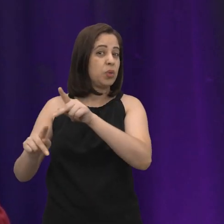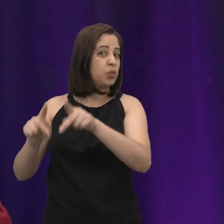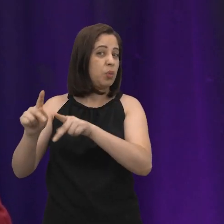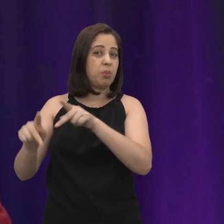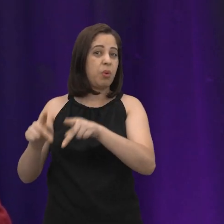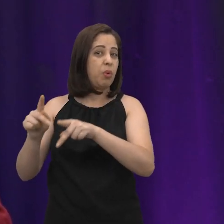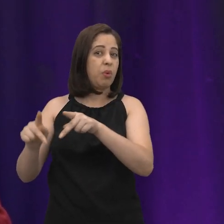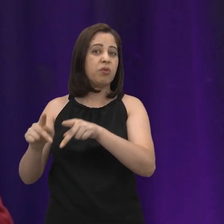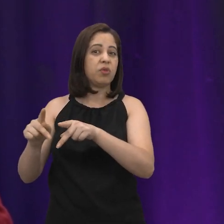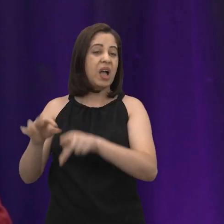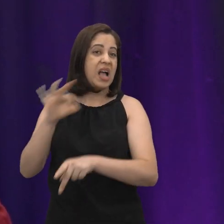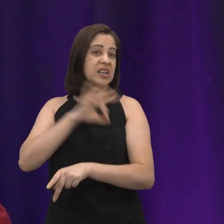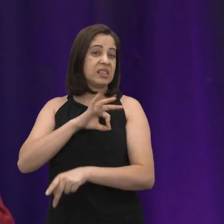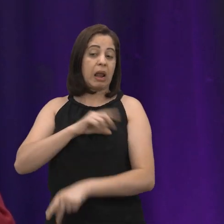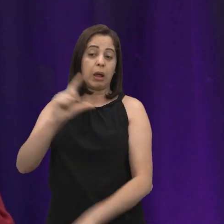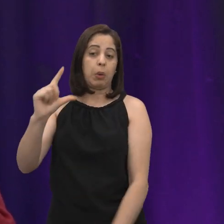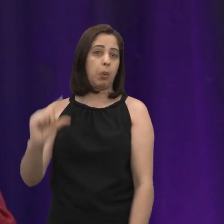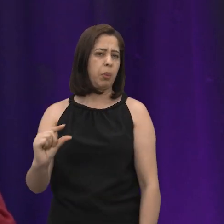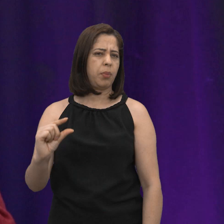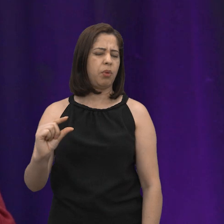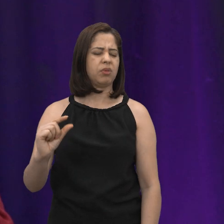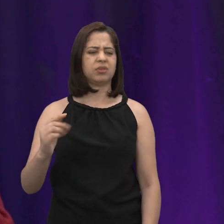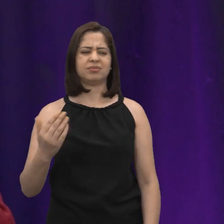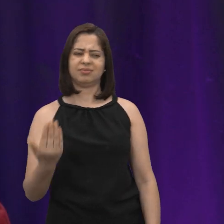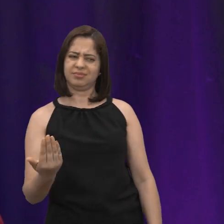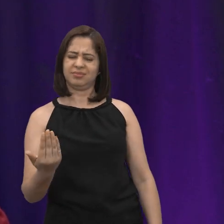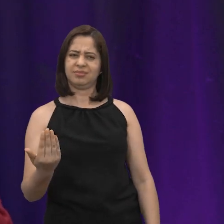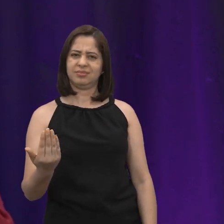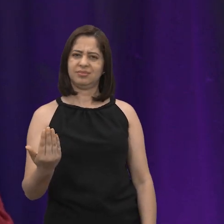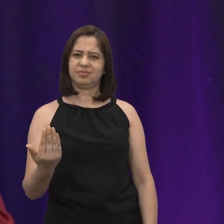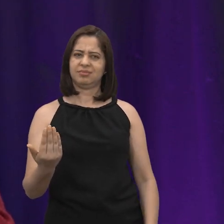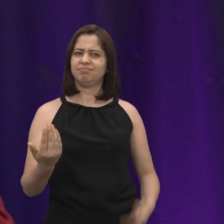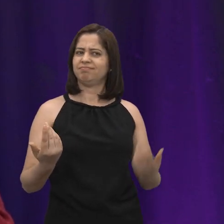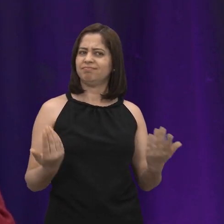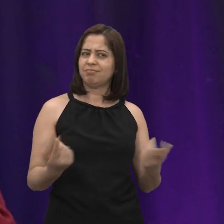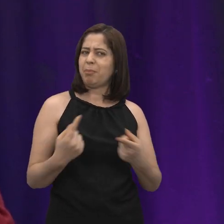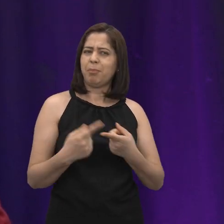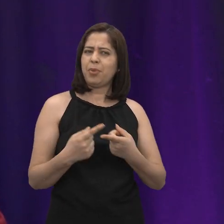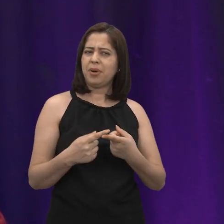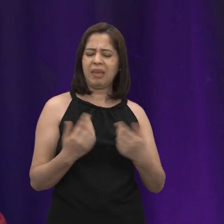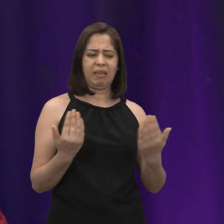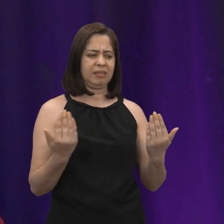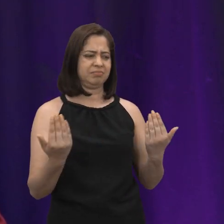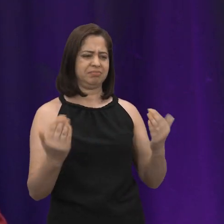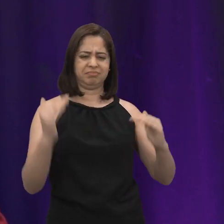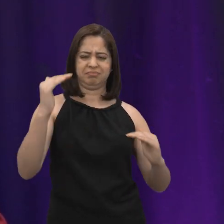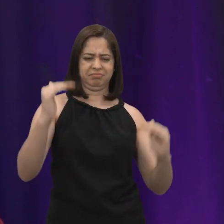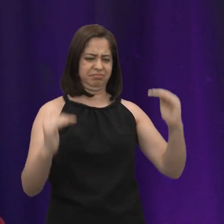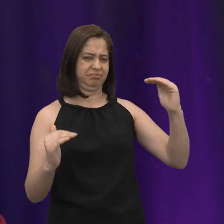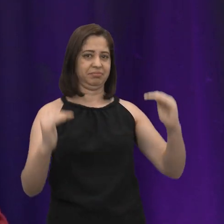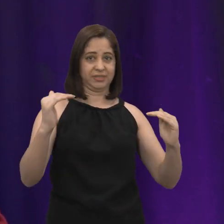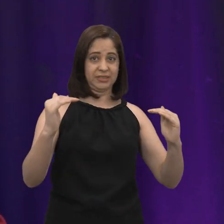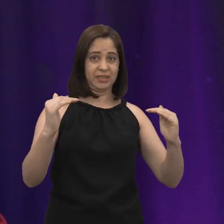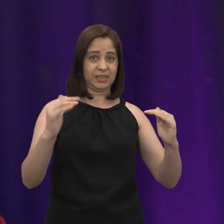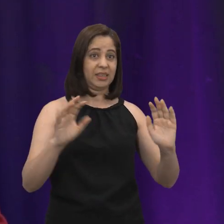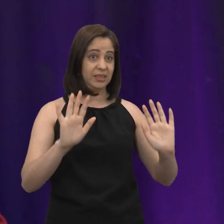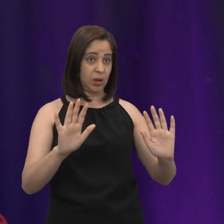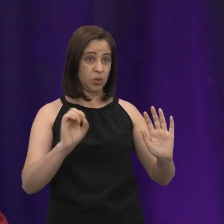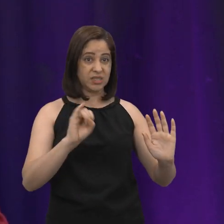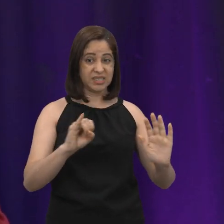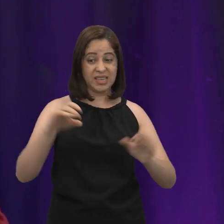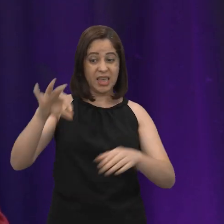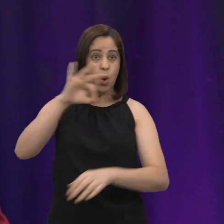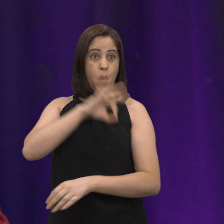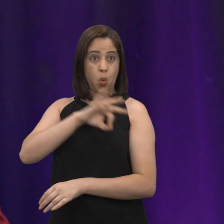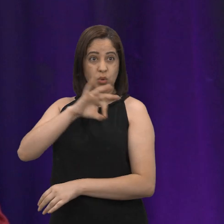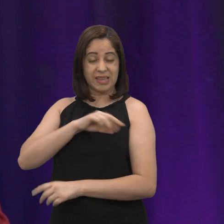trabalhadores relativamente baixa. E o que isso implica? A primeira coisa direta, quando a gente tem níveis